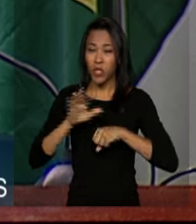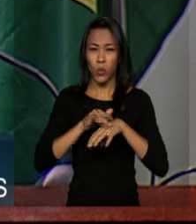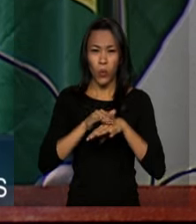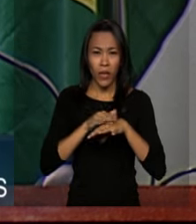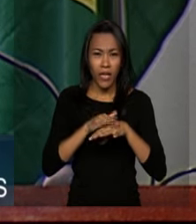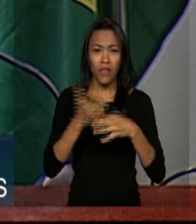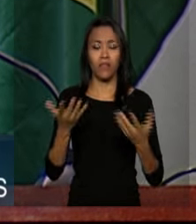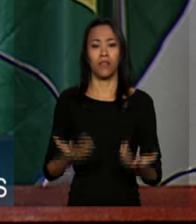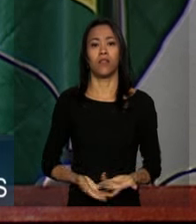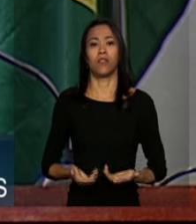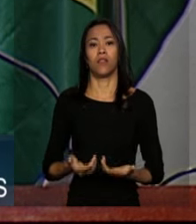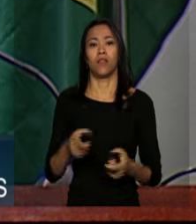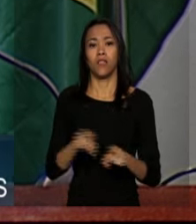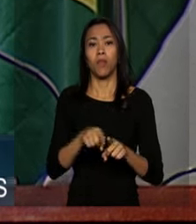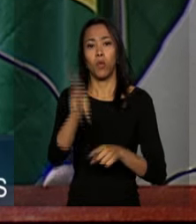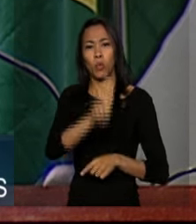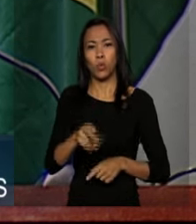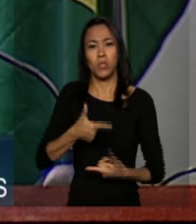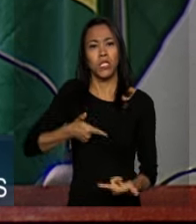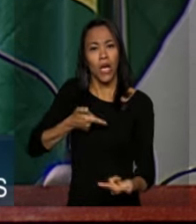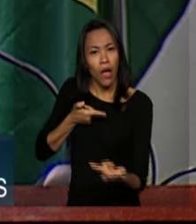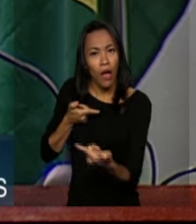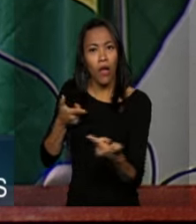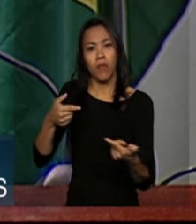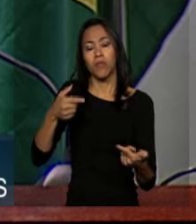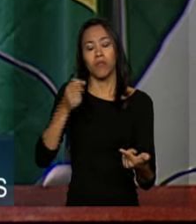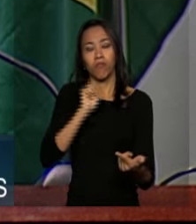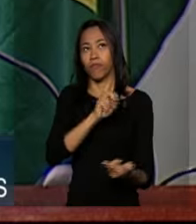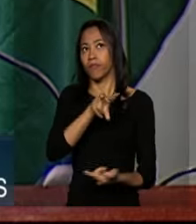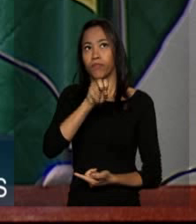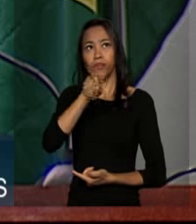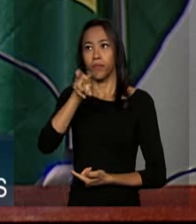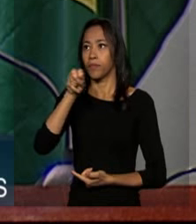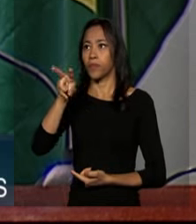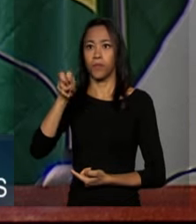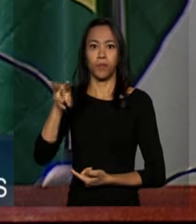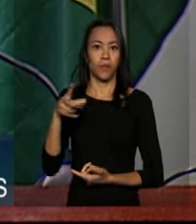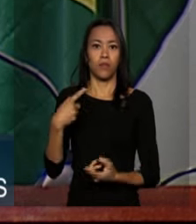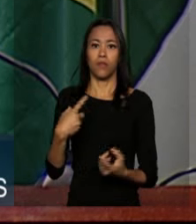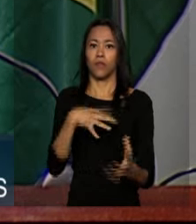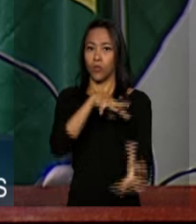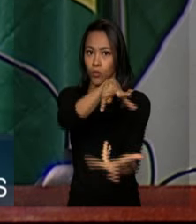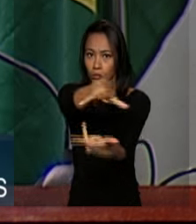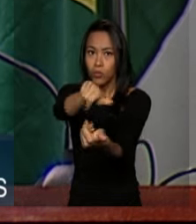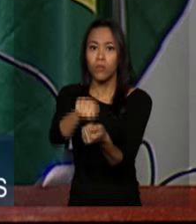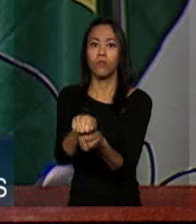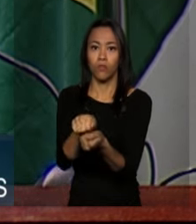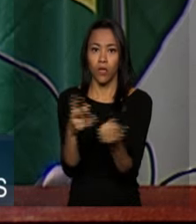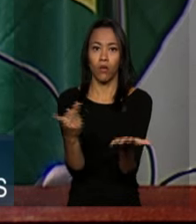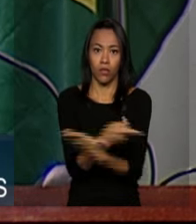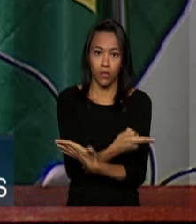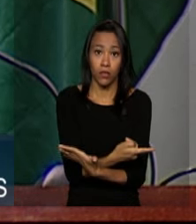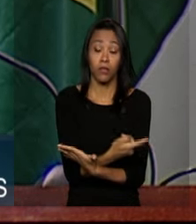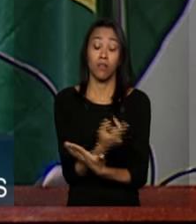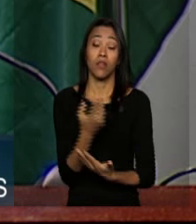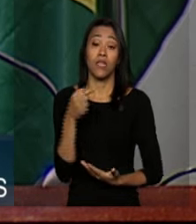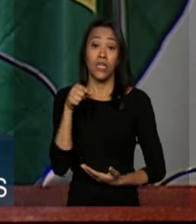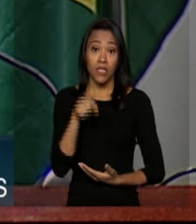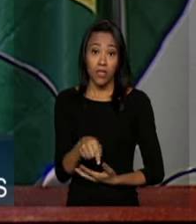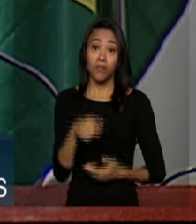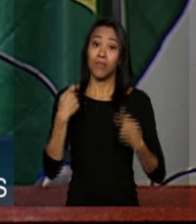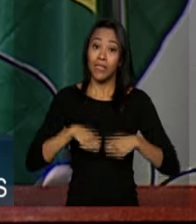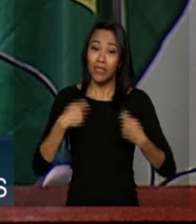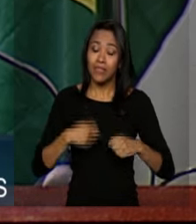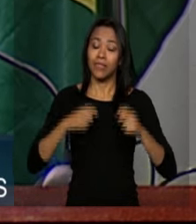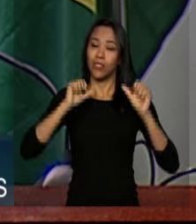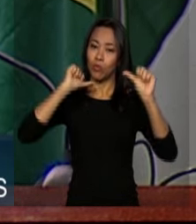armamentos de destruição de massa, as novas formas de criminalidade internacional impõe uma